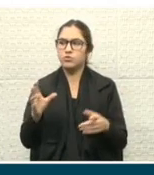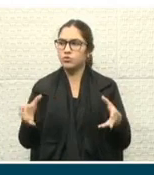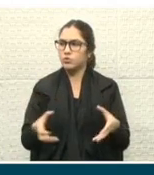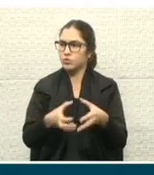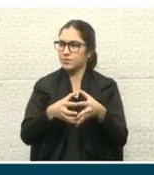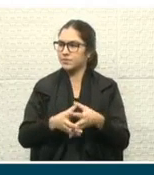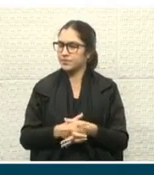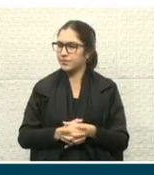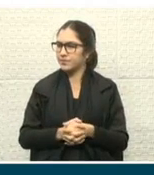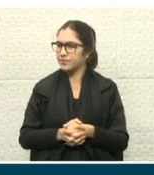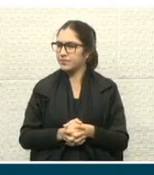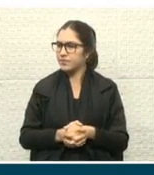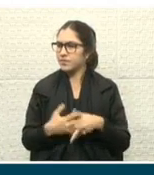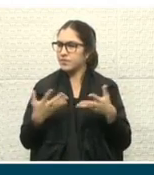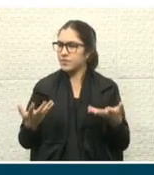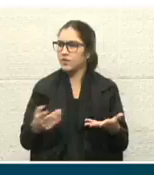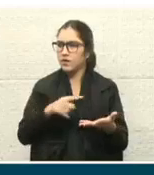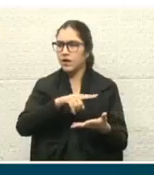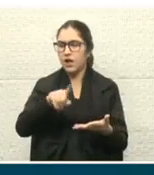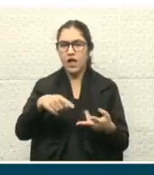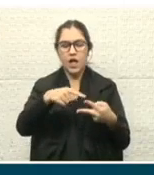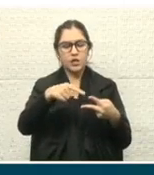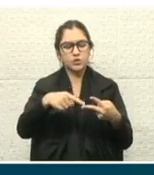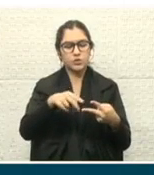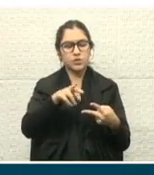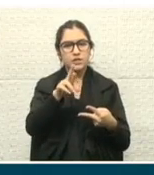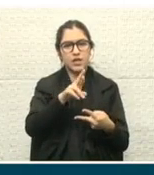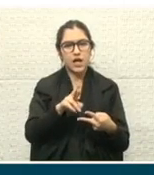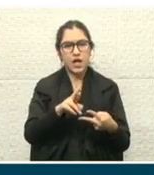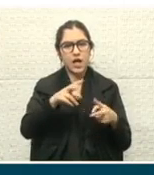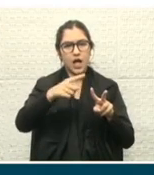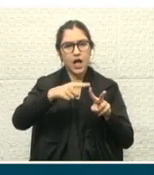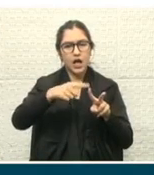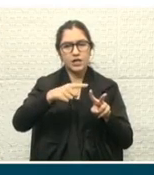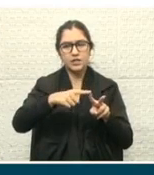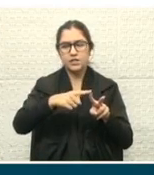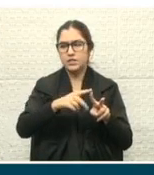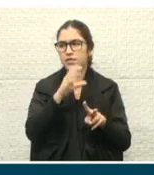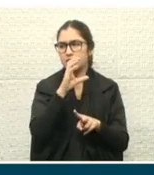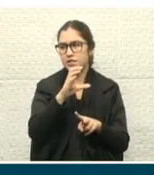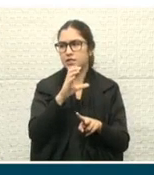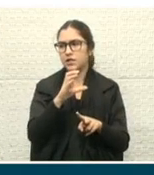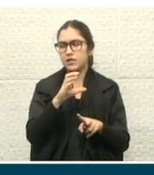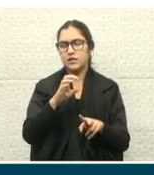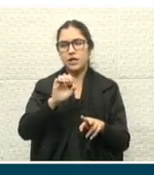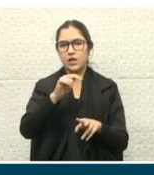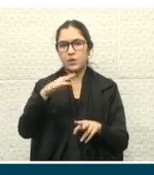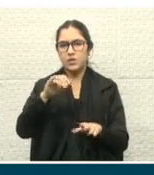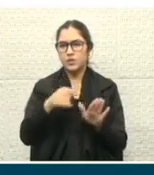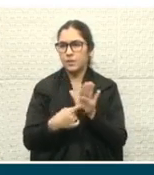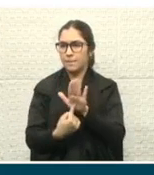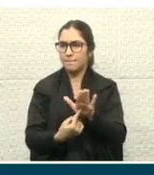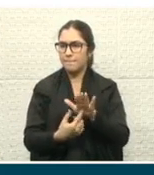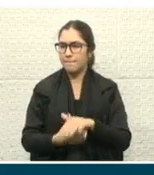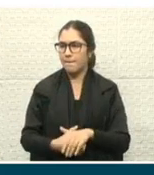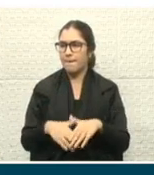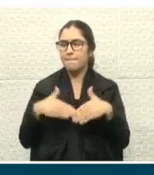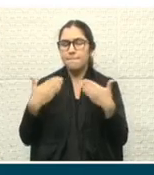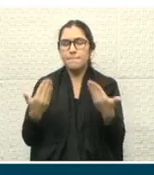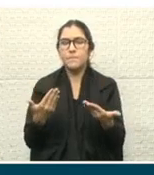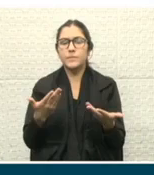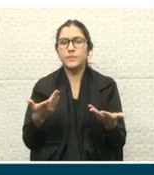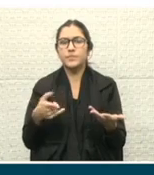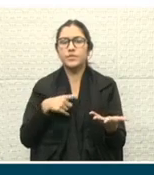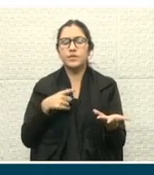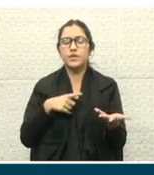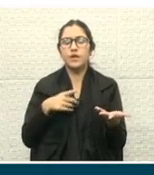conjugado. Então, essas são as duas raízes em C da equação apresentada. Qual que seria, então,